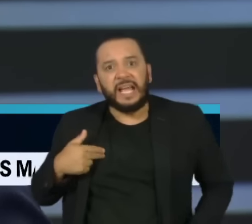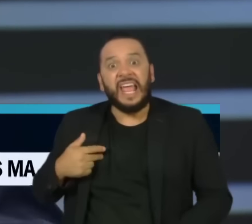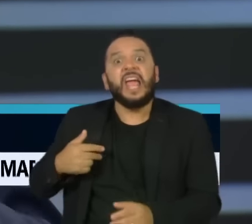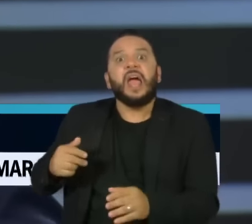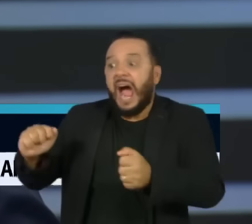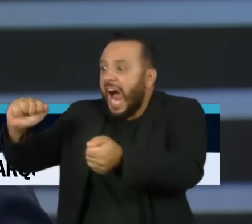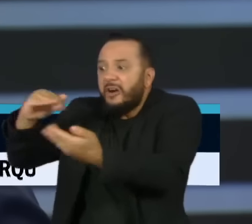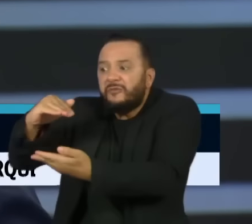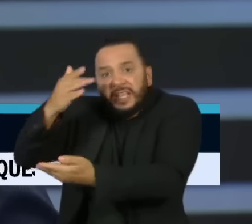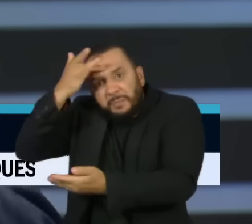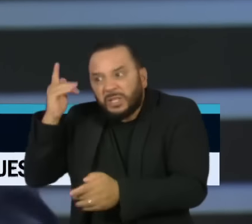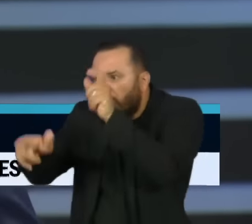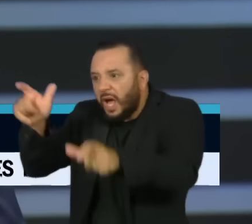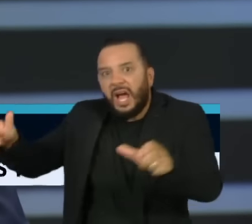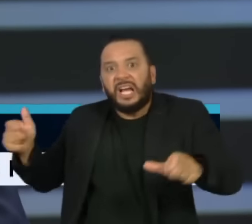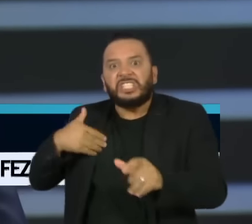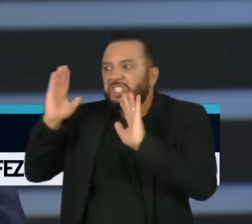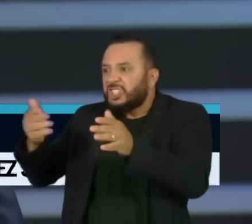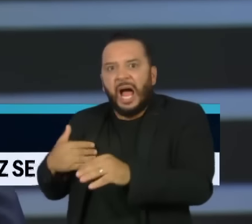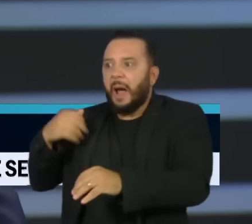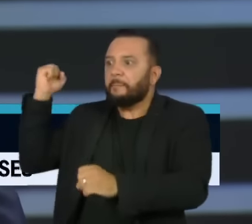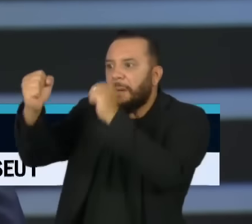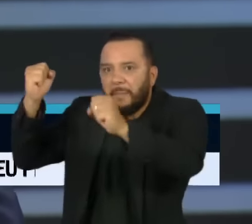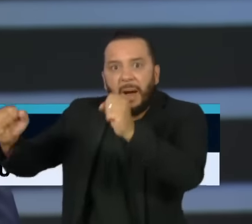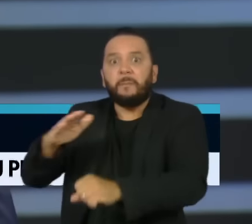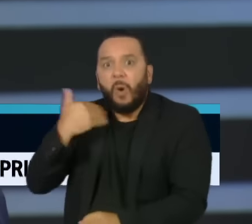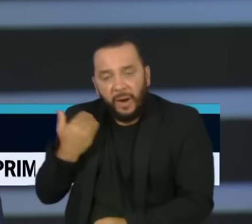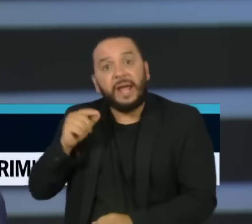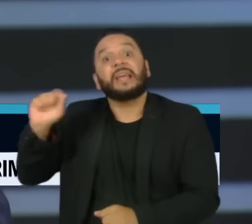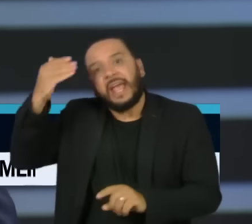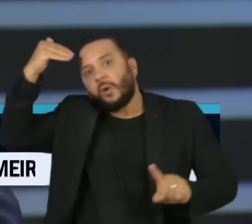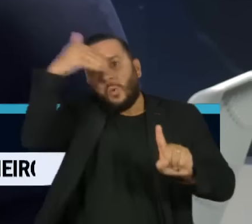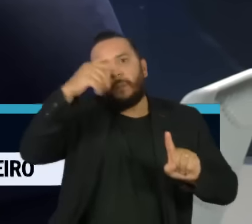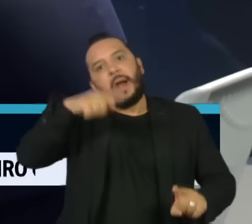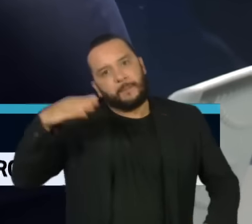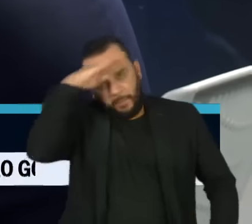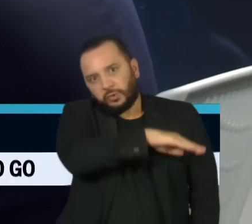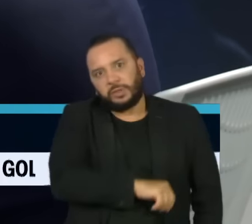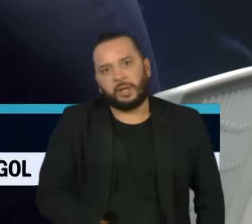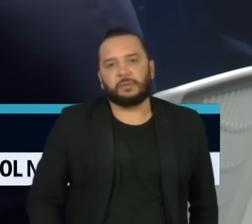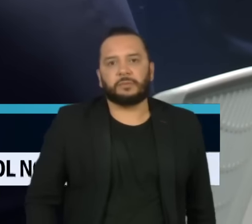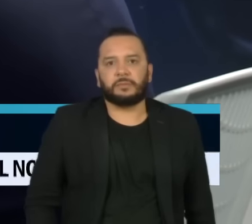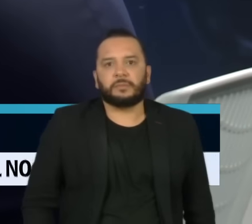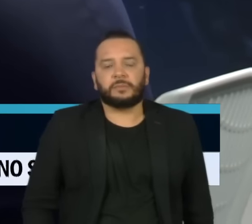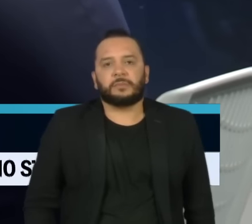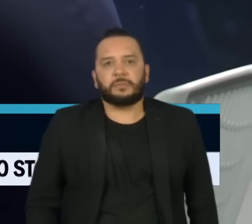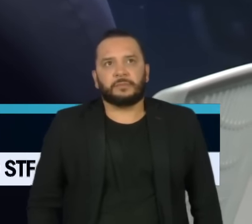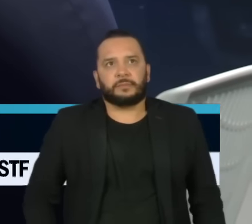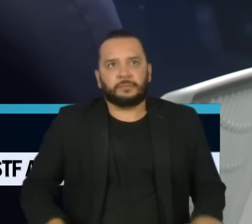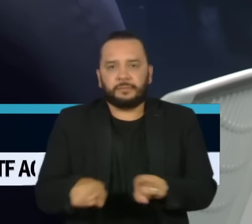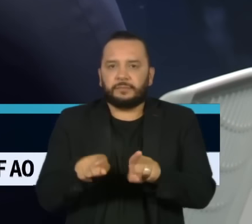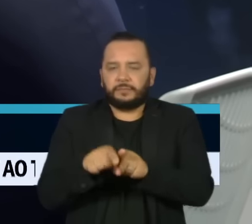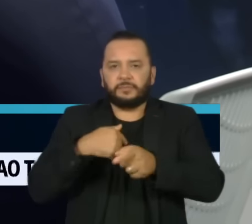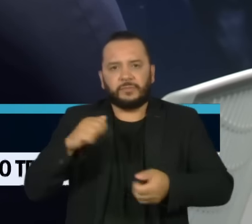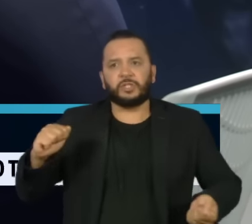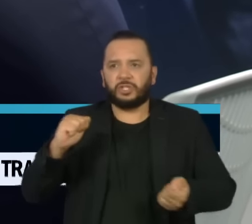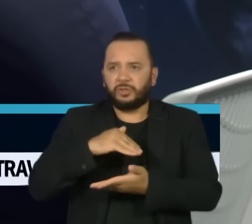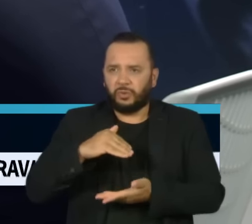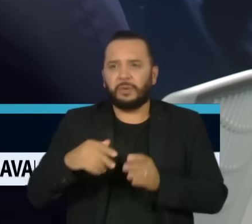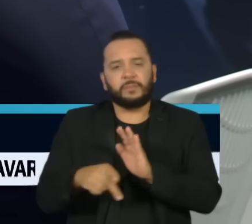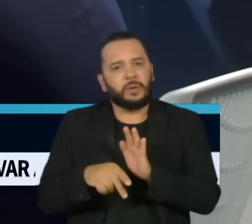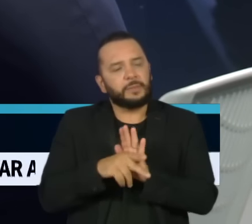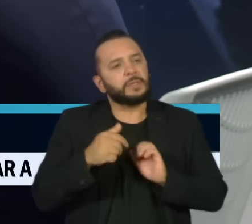autor intelectual desse crime é Jair Bolsonaro. O diretor-presidente da Anvisa, que a gente ouviu falar, falou em encerramento da